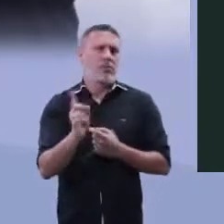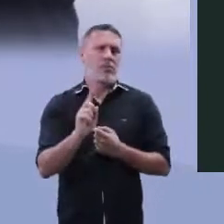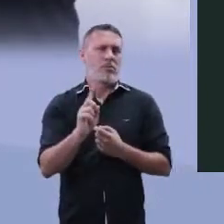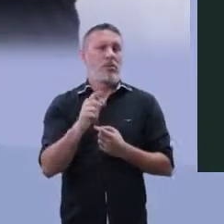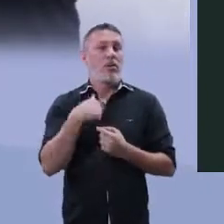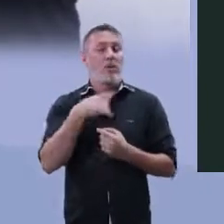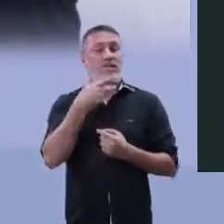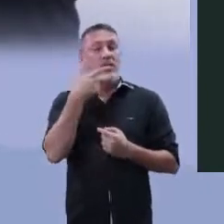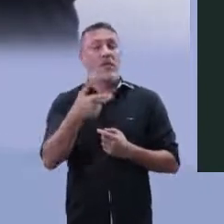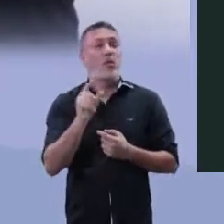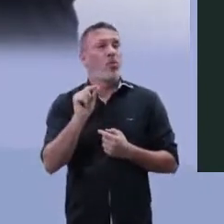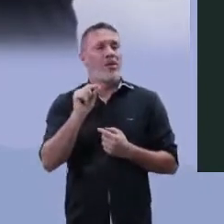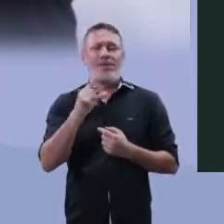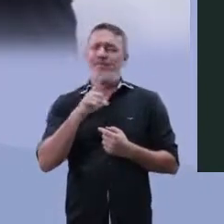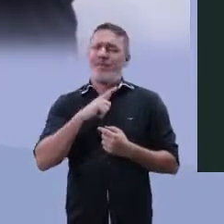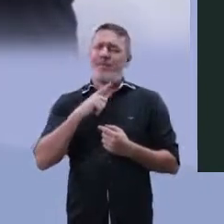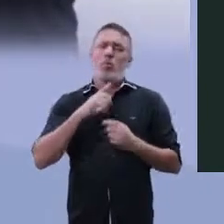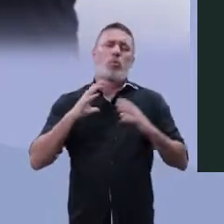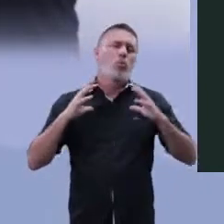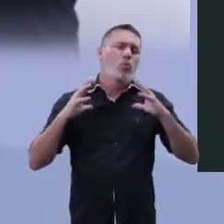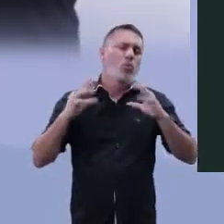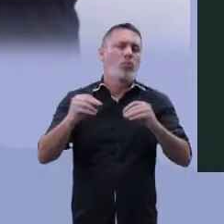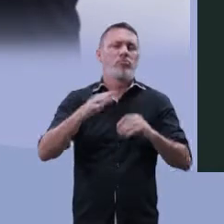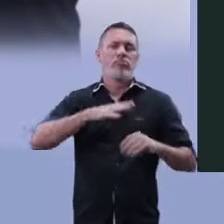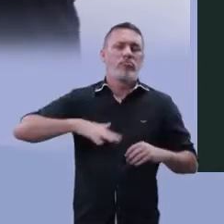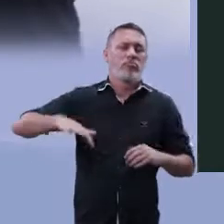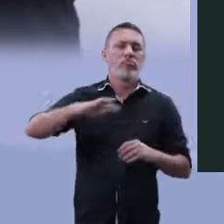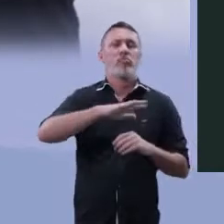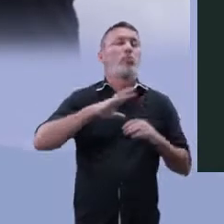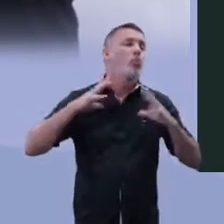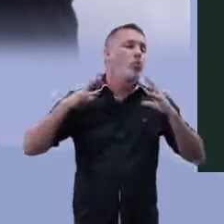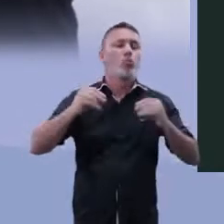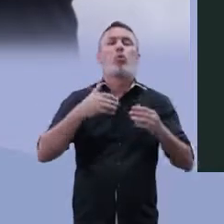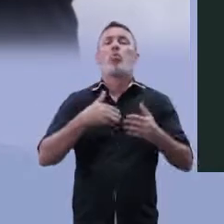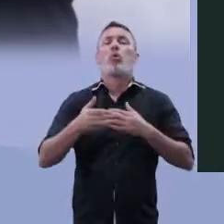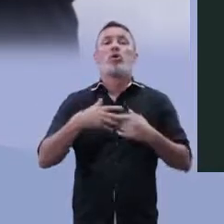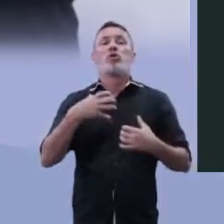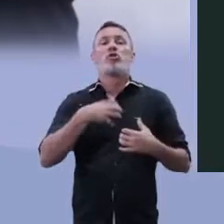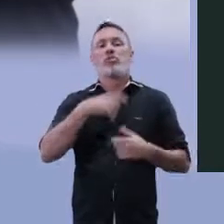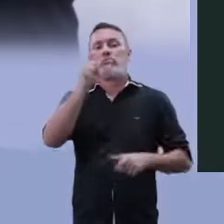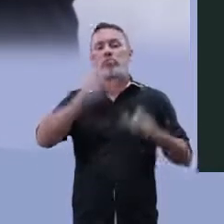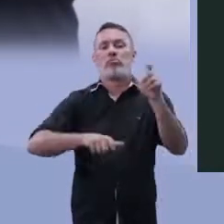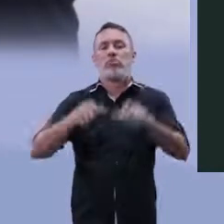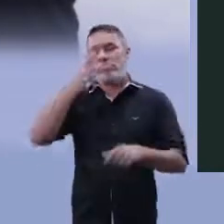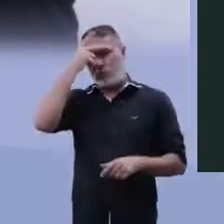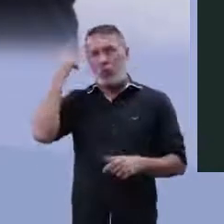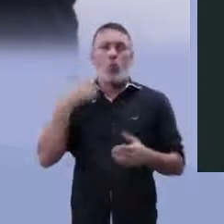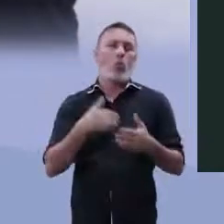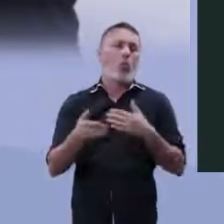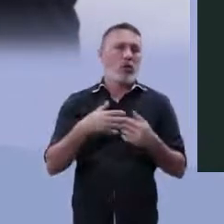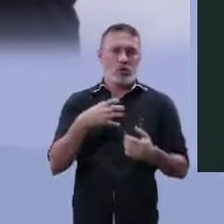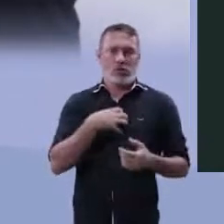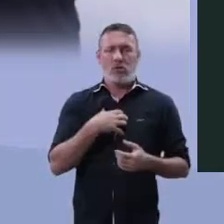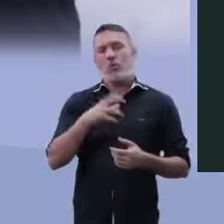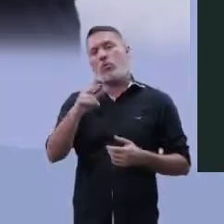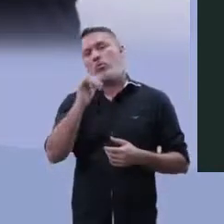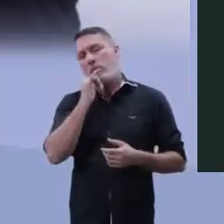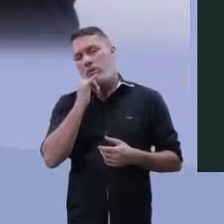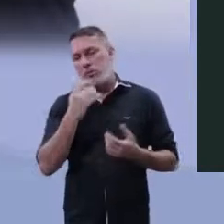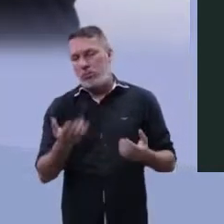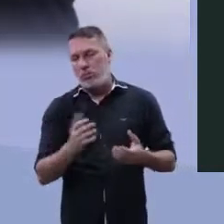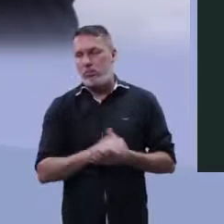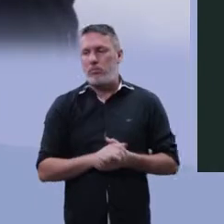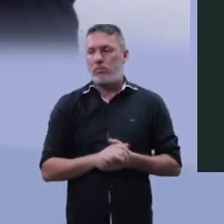de relacionamento social ou de relações sociais. Eu estou me referindo a todos os aspectos da vida de